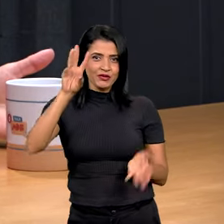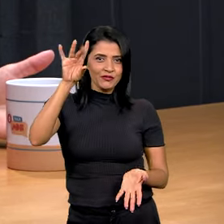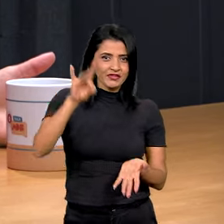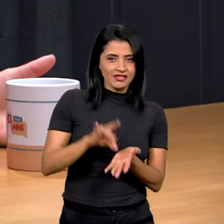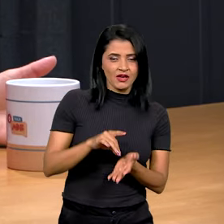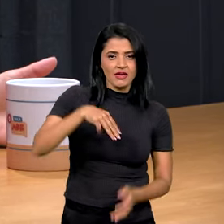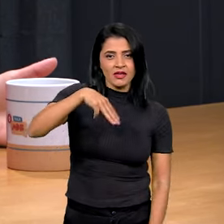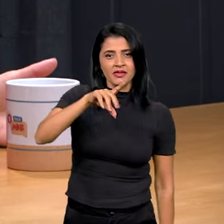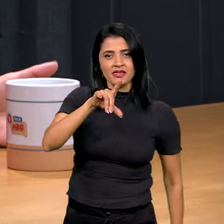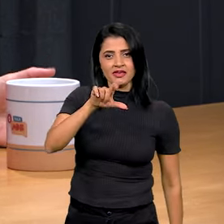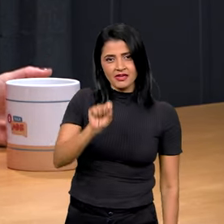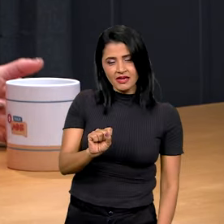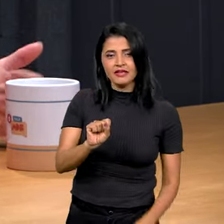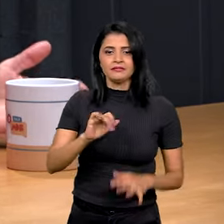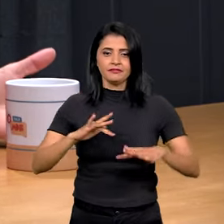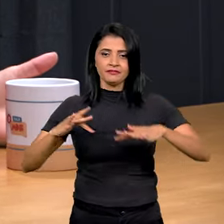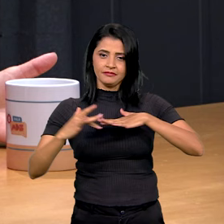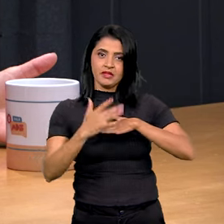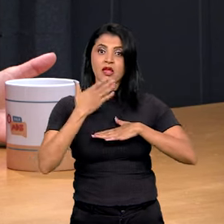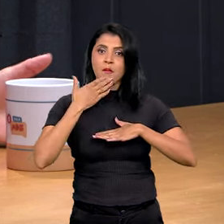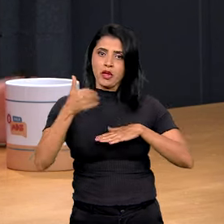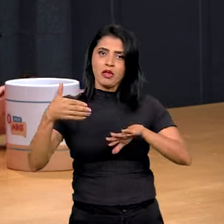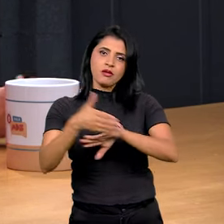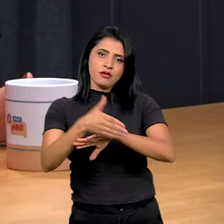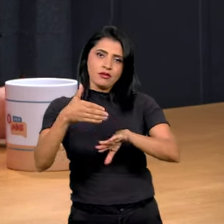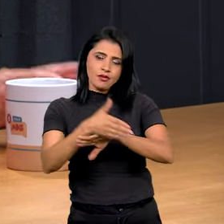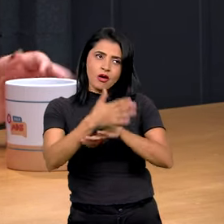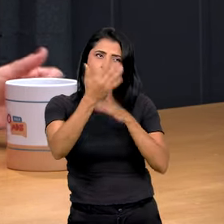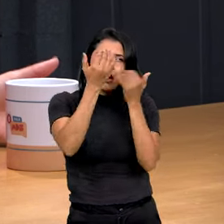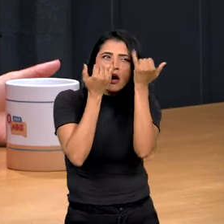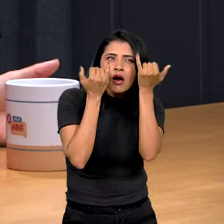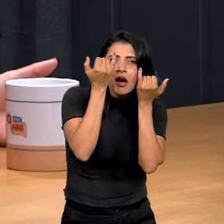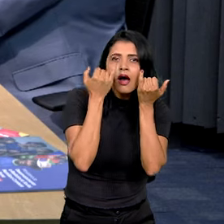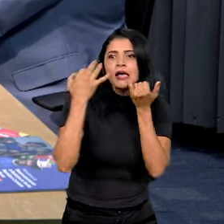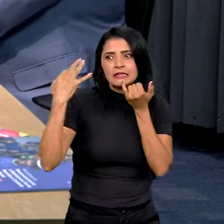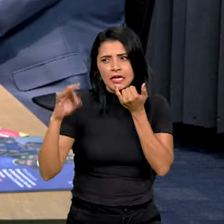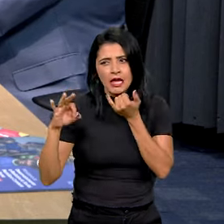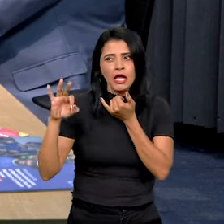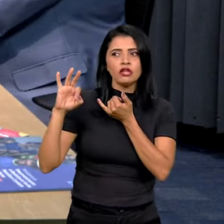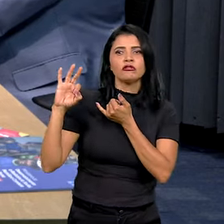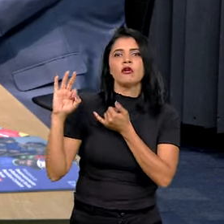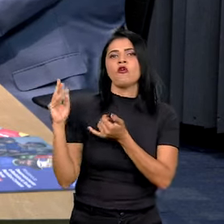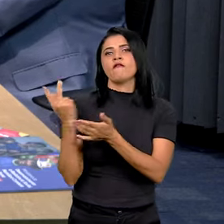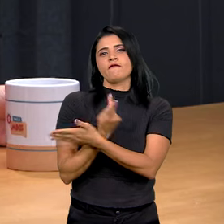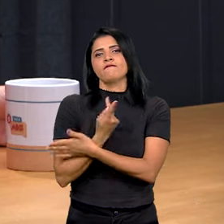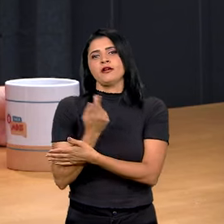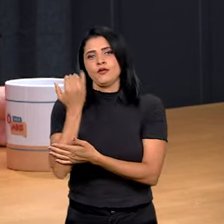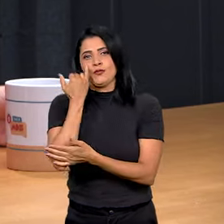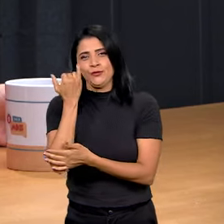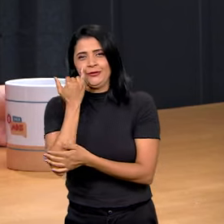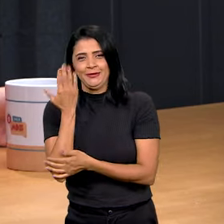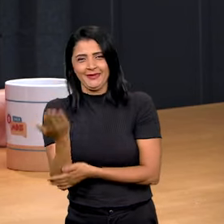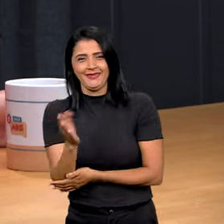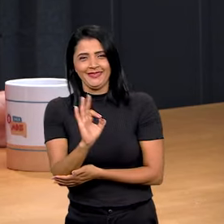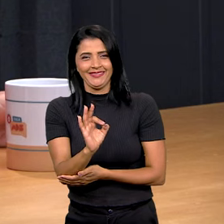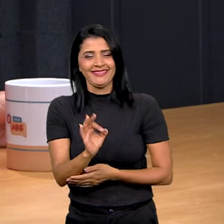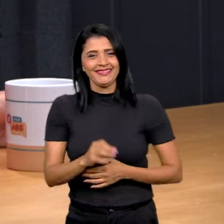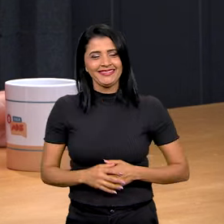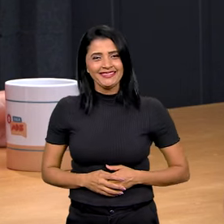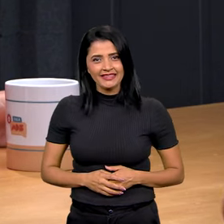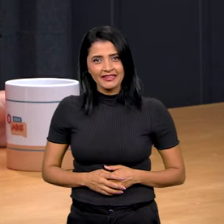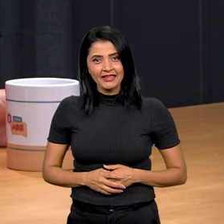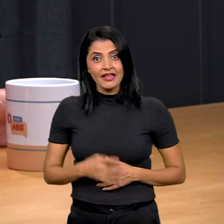site oficial do MDS as redes sociais é o melhor caminho para averiguar se uma informação é verdadeira ou não